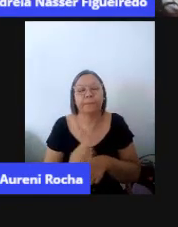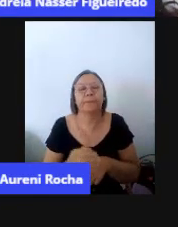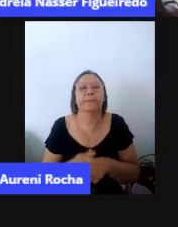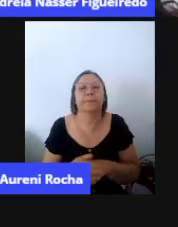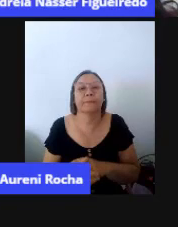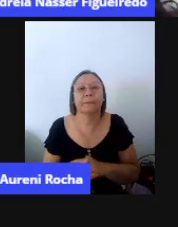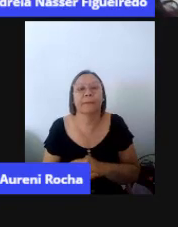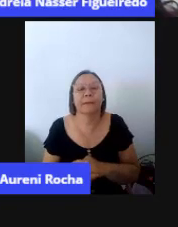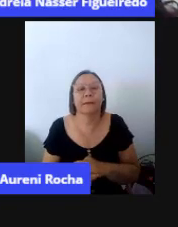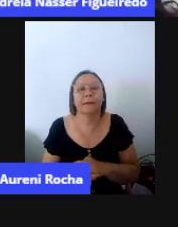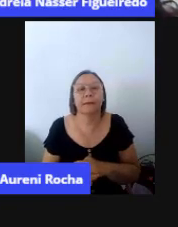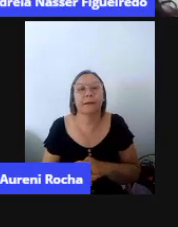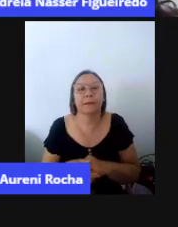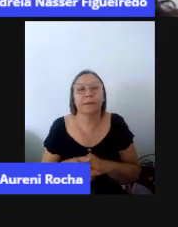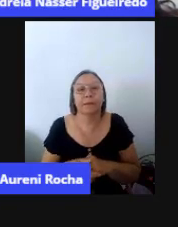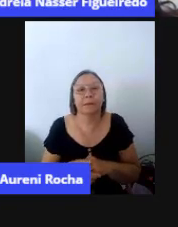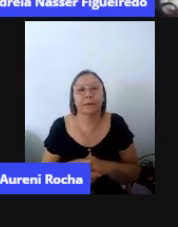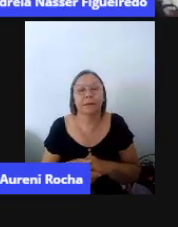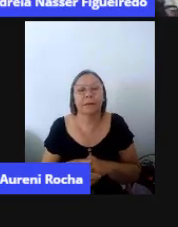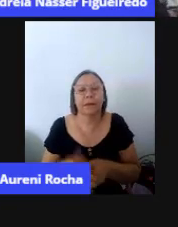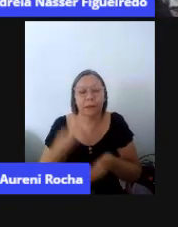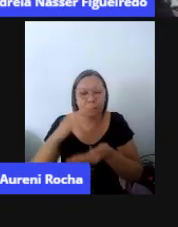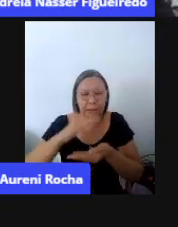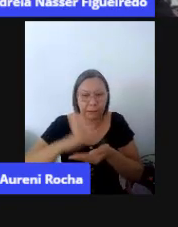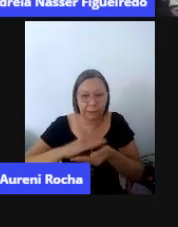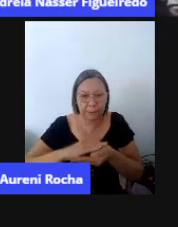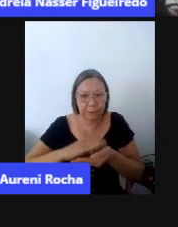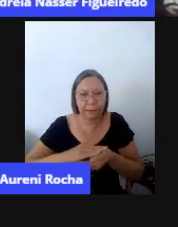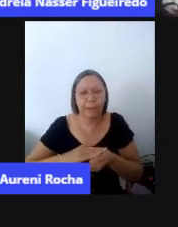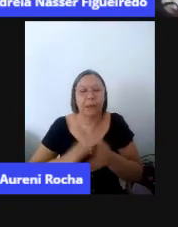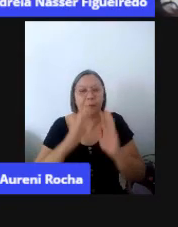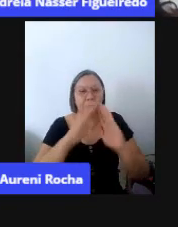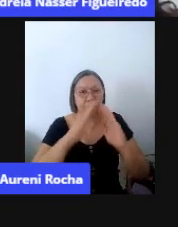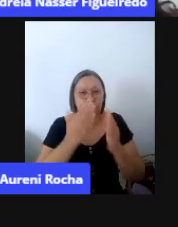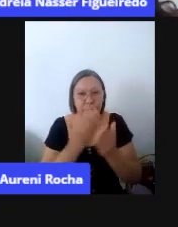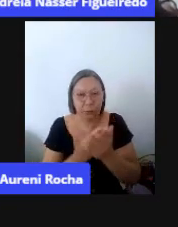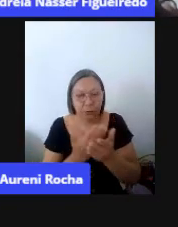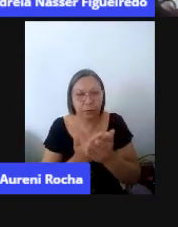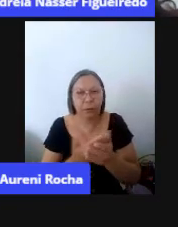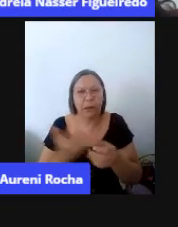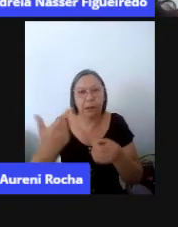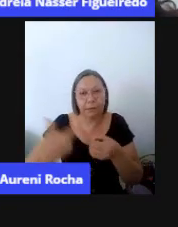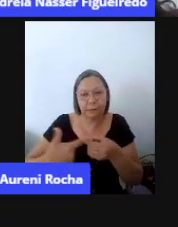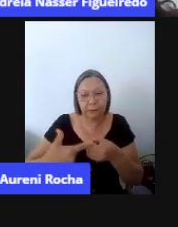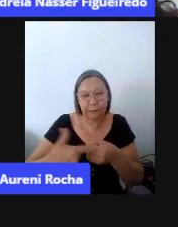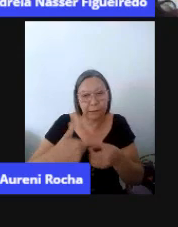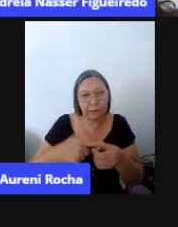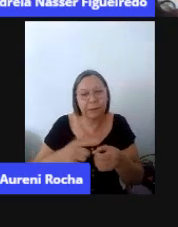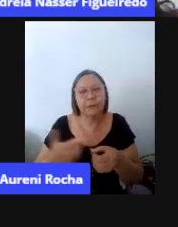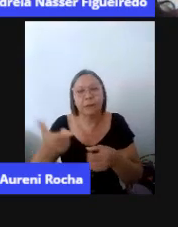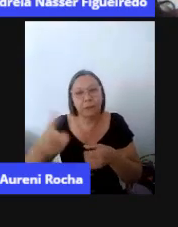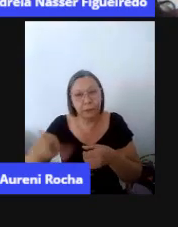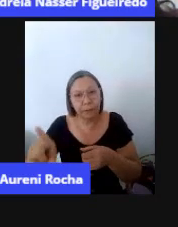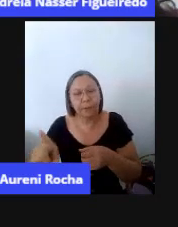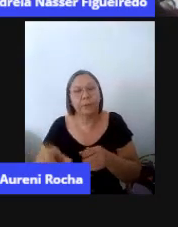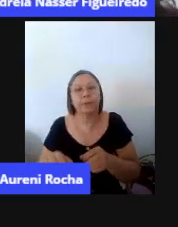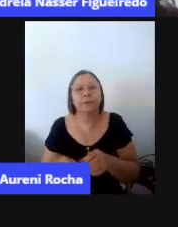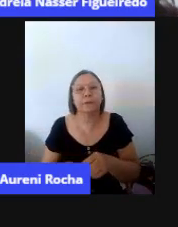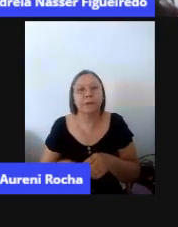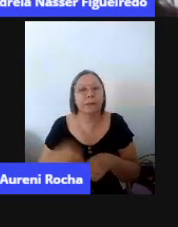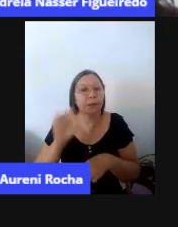né, ter essa parceria com a Semed, com as escolas e em outros municípios, inclusive, não só em Campo